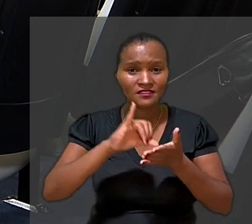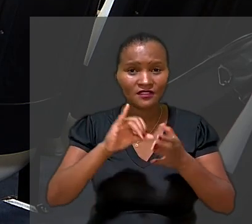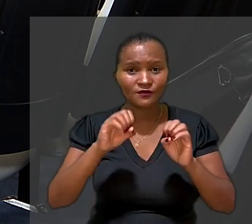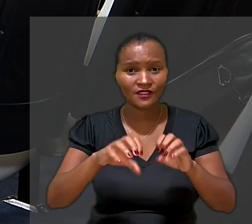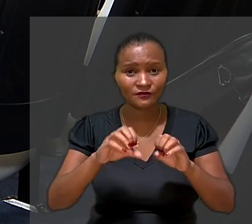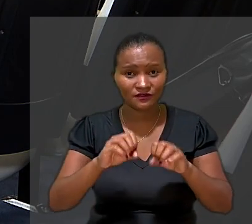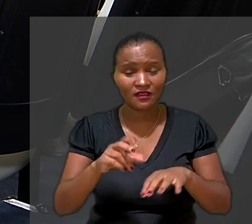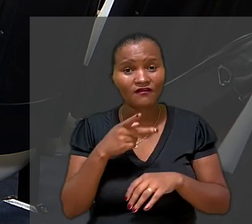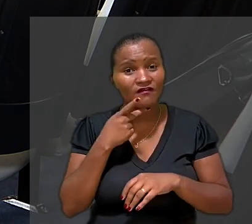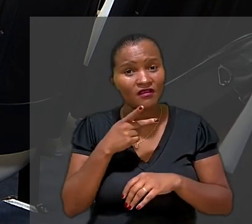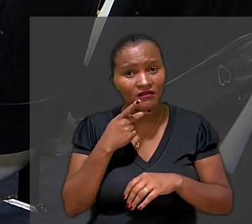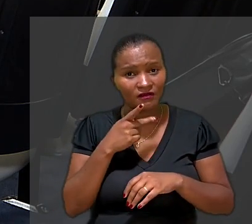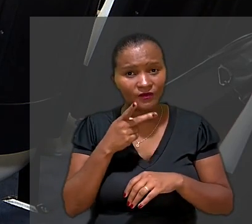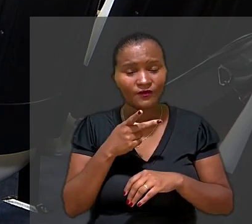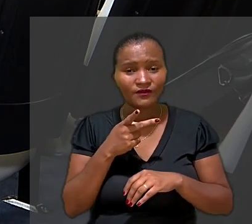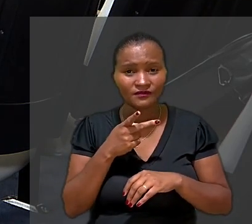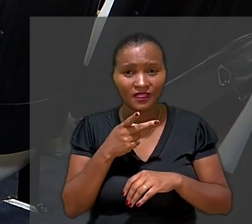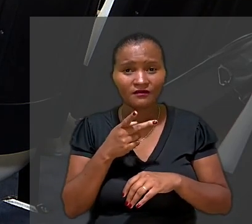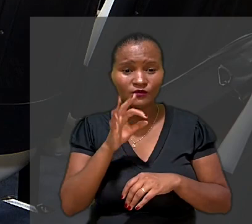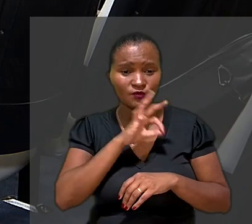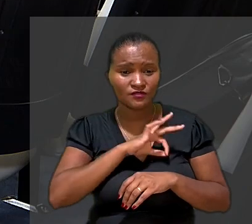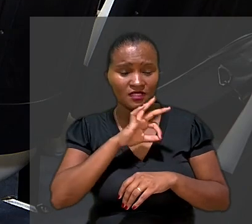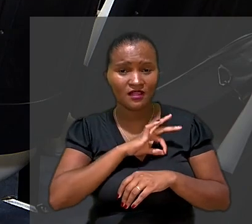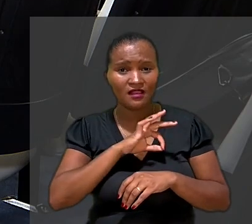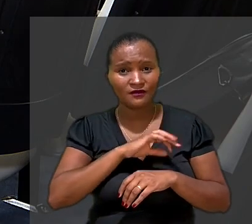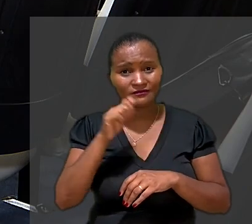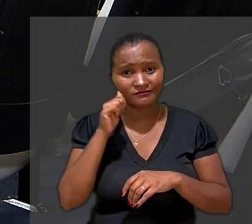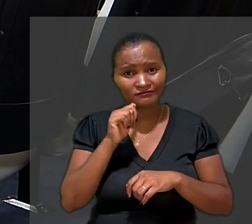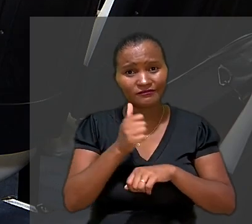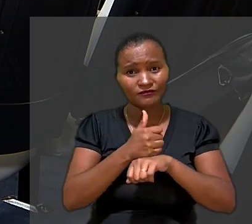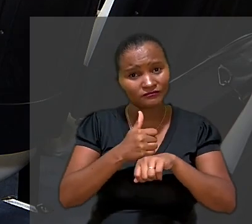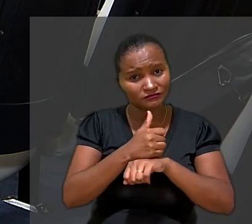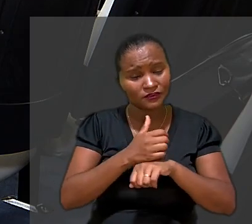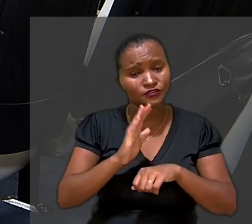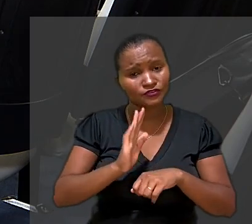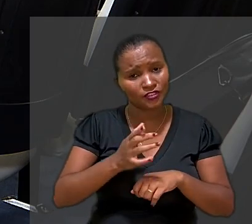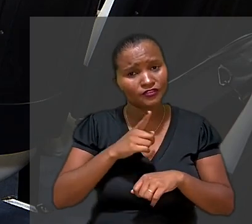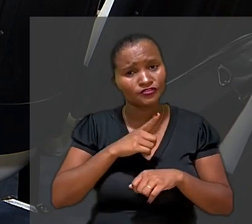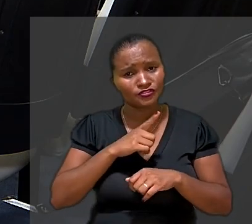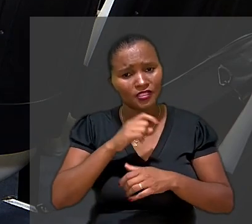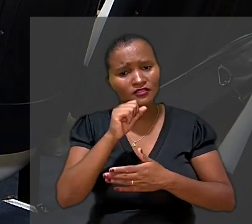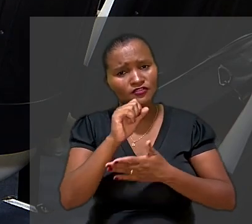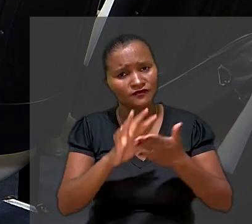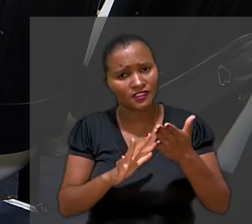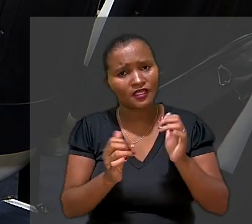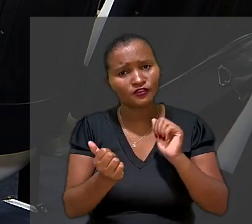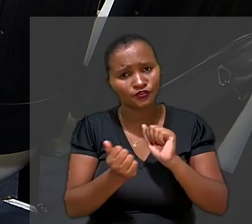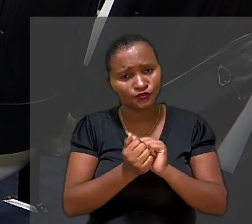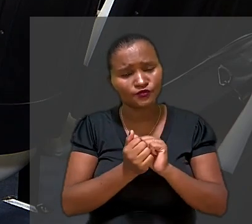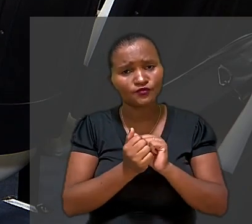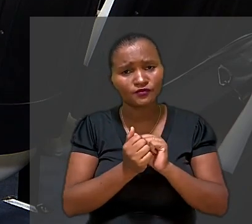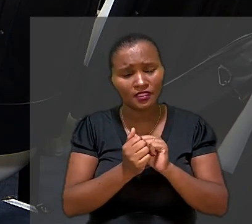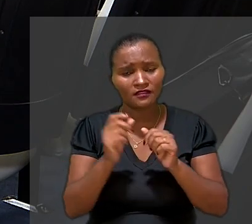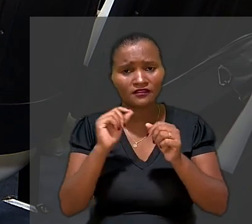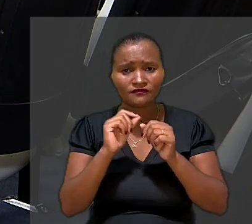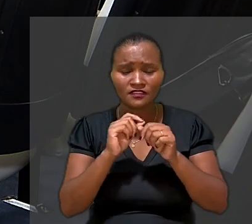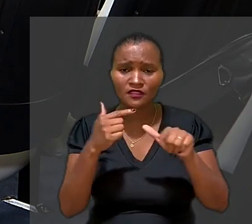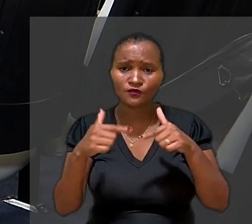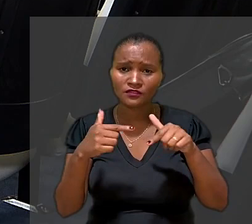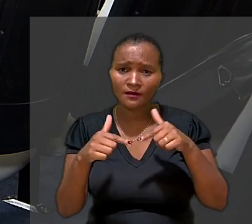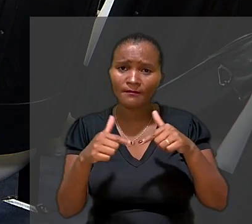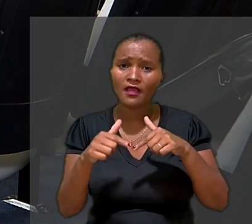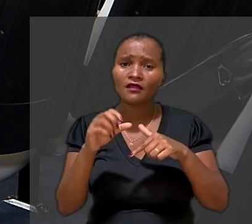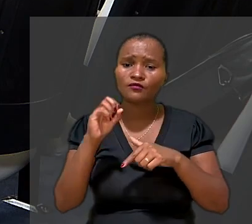centro educacional argumentou, no entanto, que a remuneração da profissional já incluía essas atividades e que a execução do